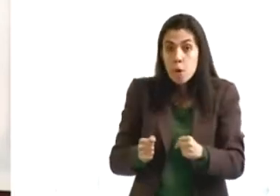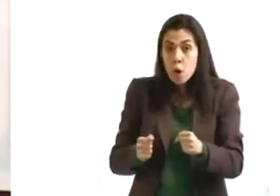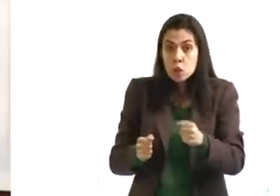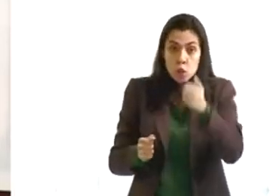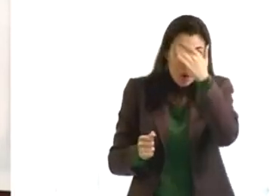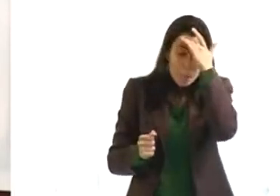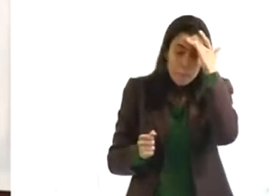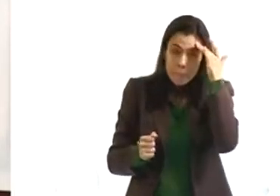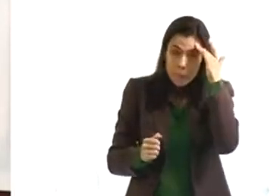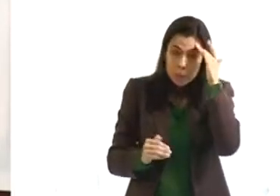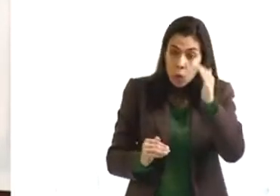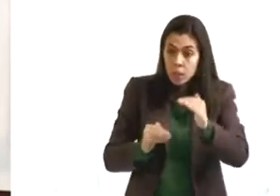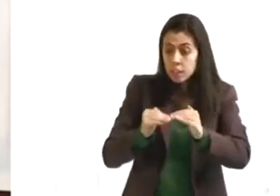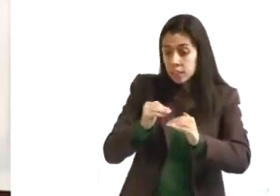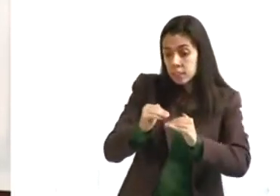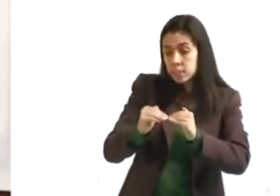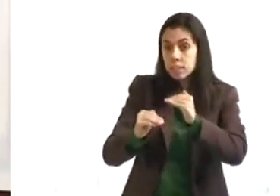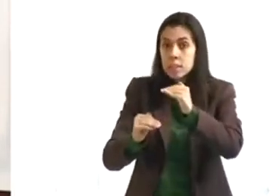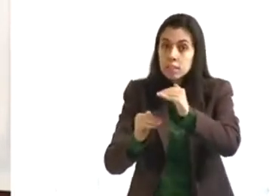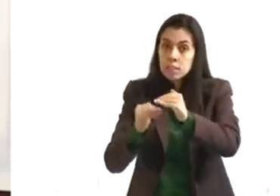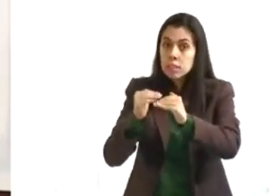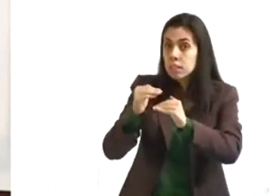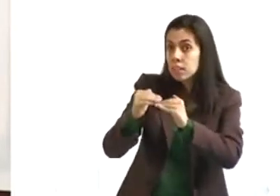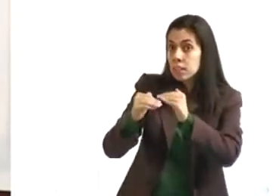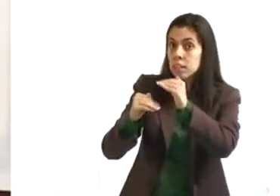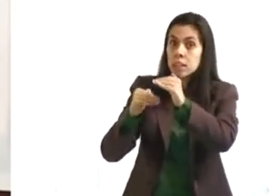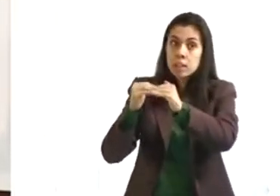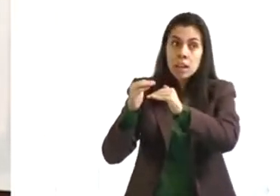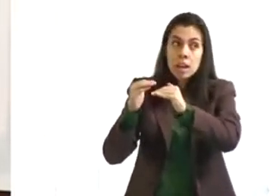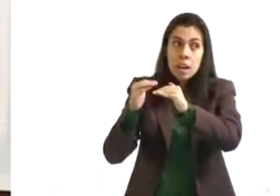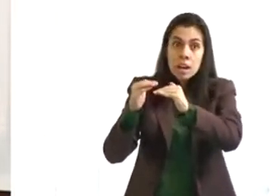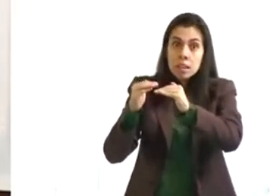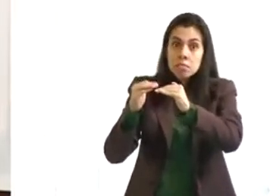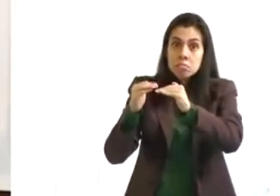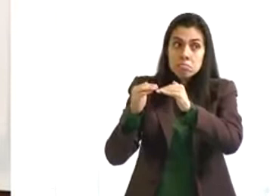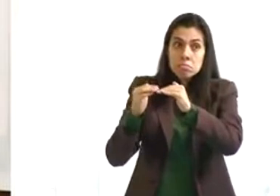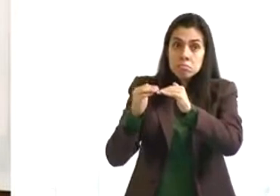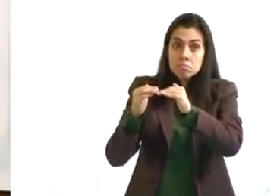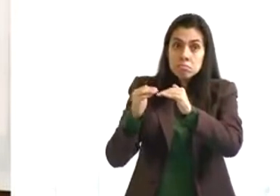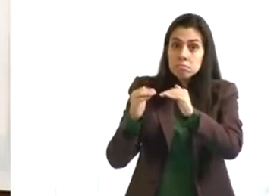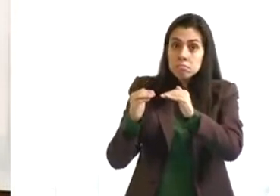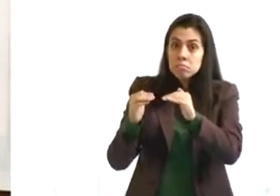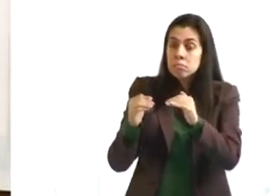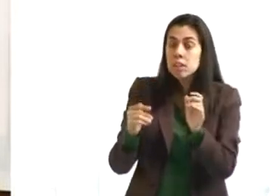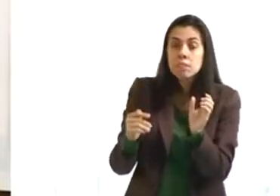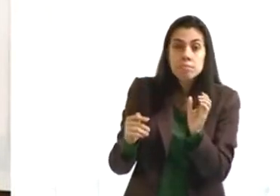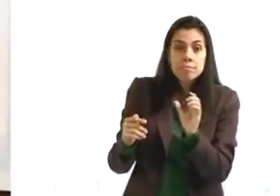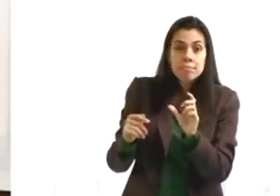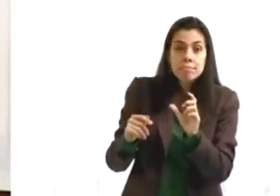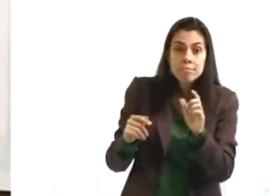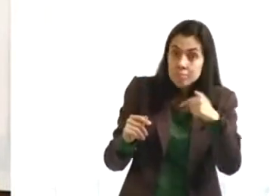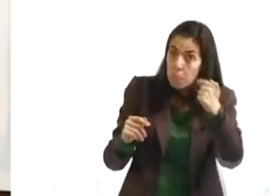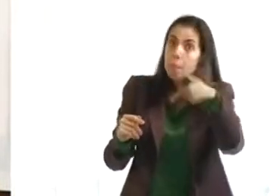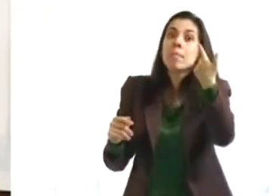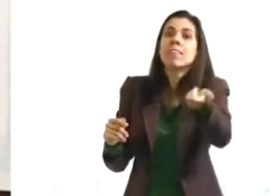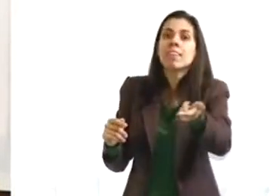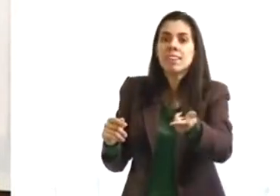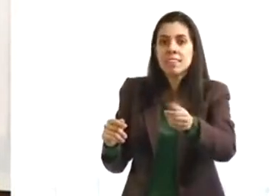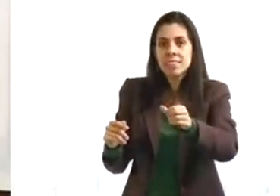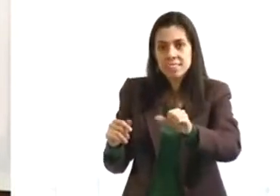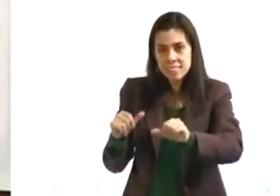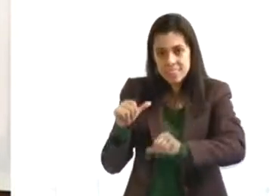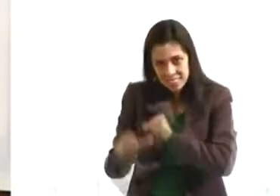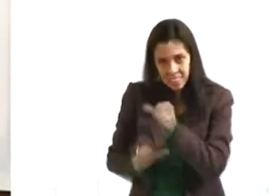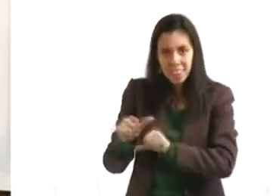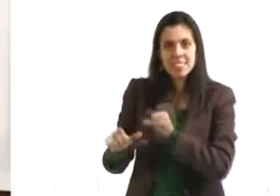alguns casos e presenciei isso, quando discipulando uma pessoa que ainda não conhecia o Senhor Jesus, mas